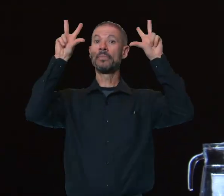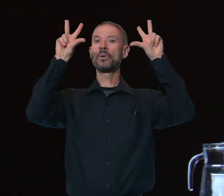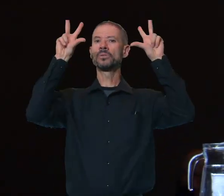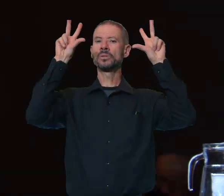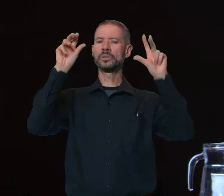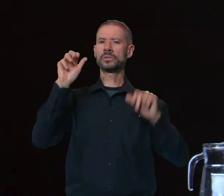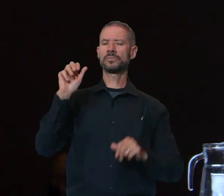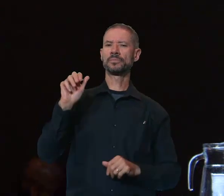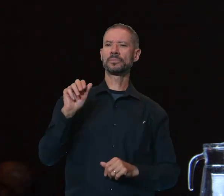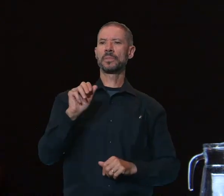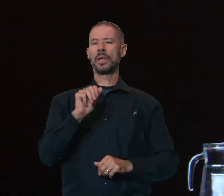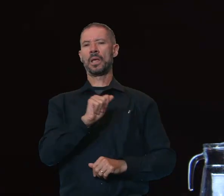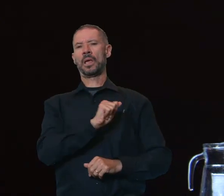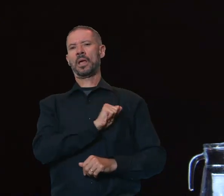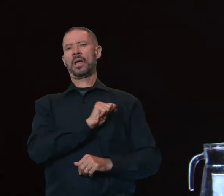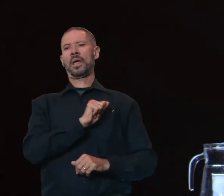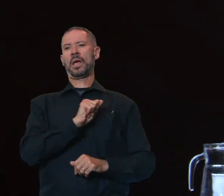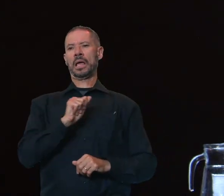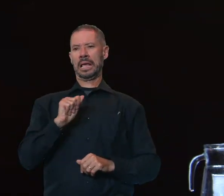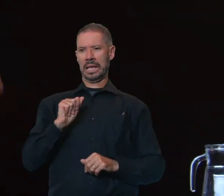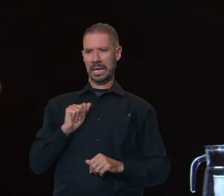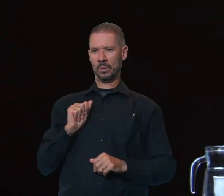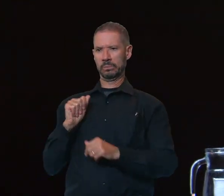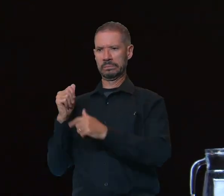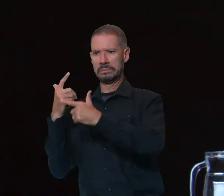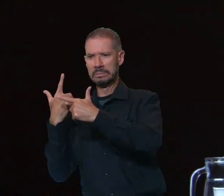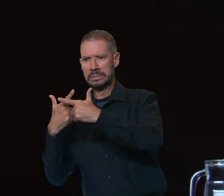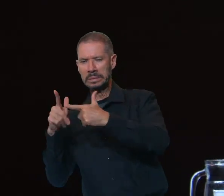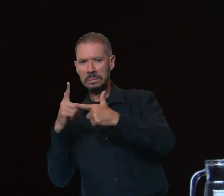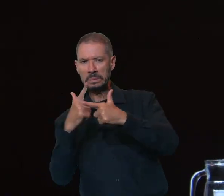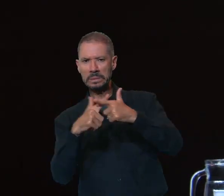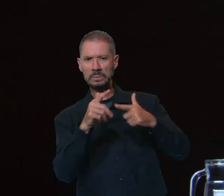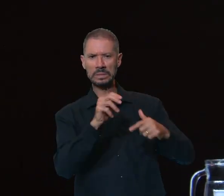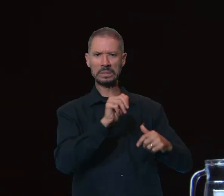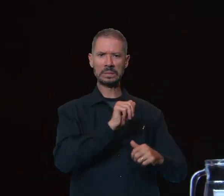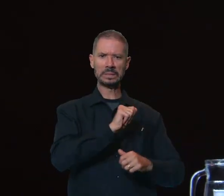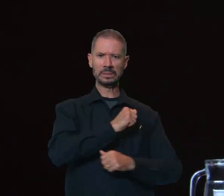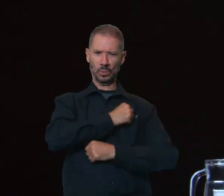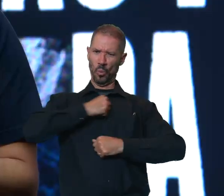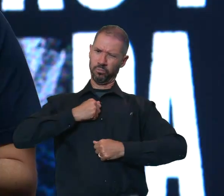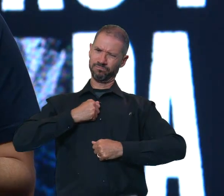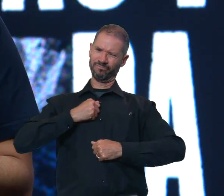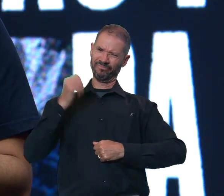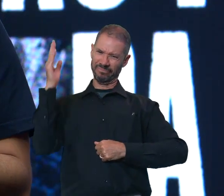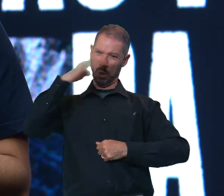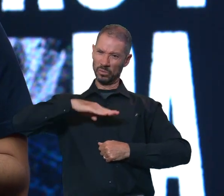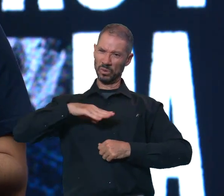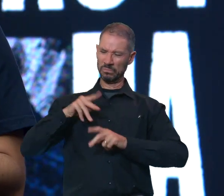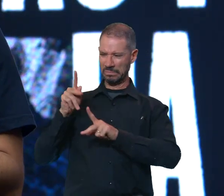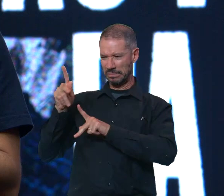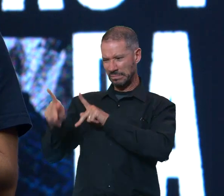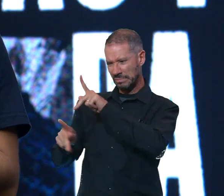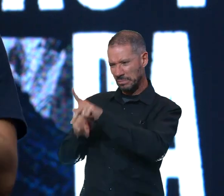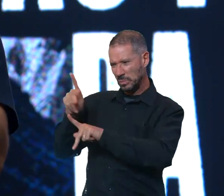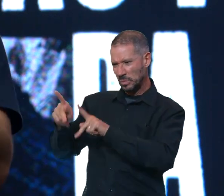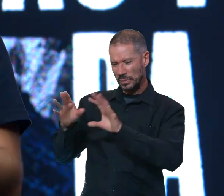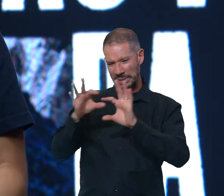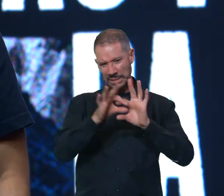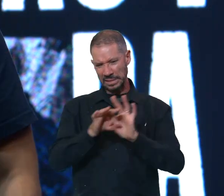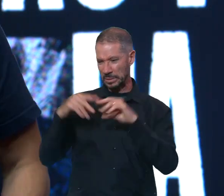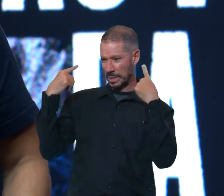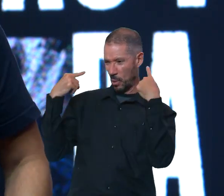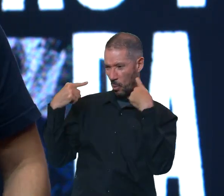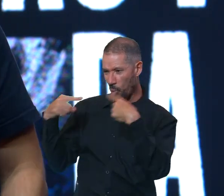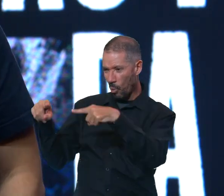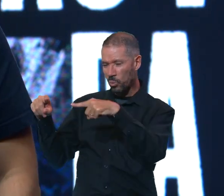e Arão vivem um grande problema, maldição. O povo se une contra